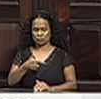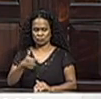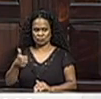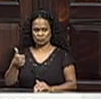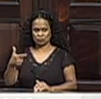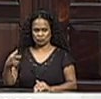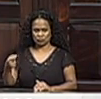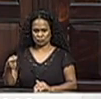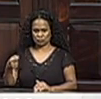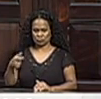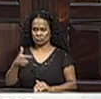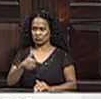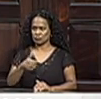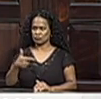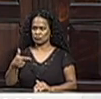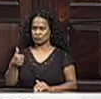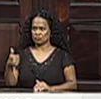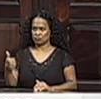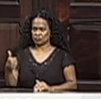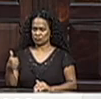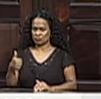120, 121,